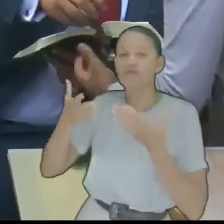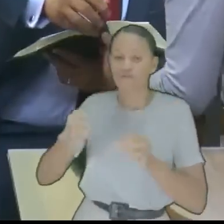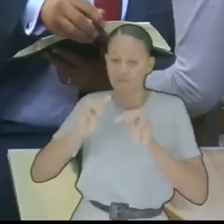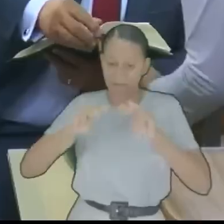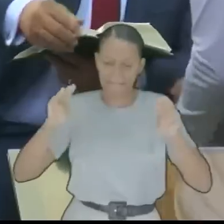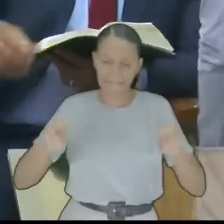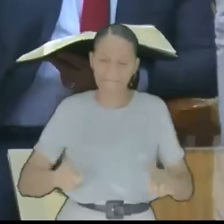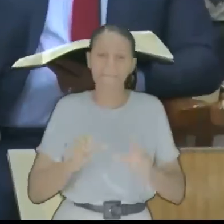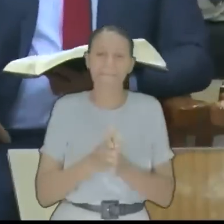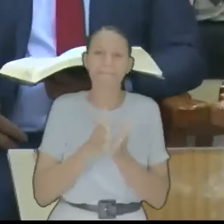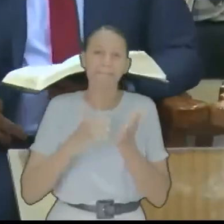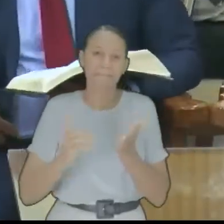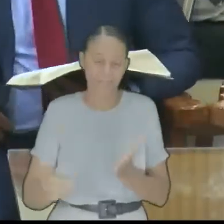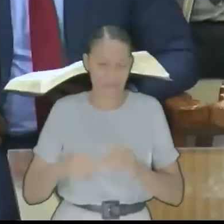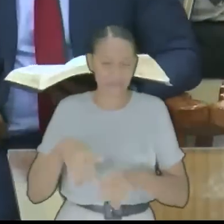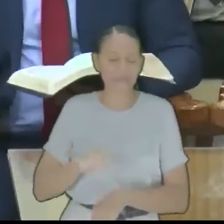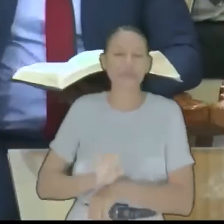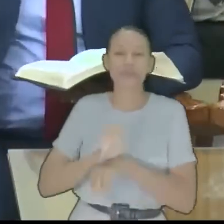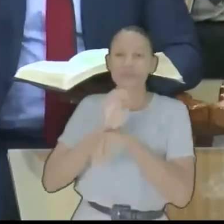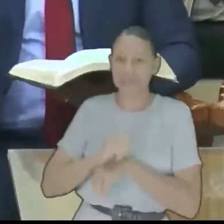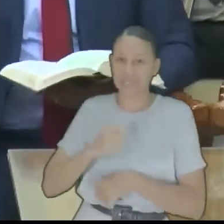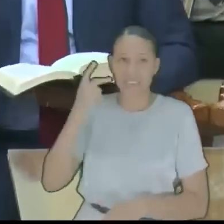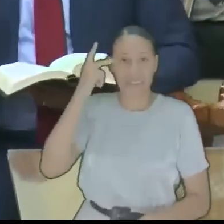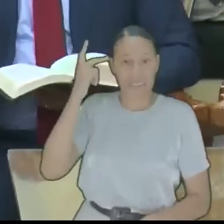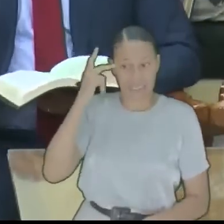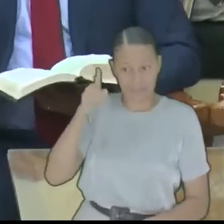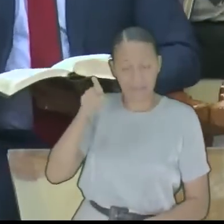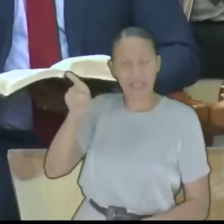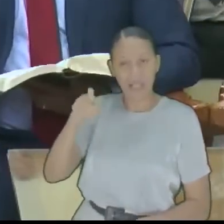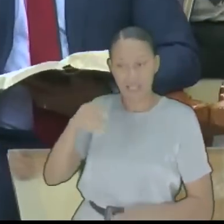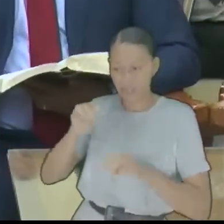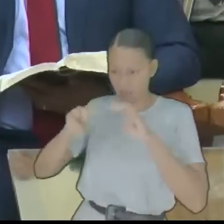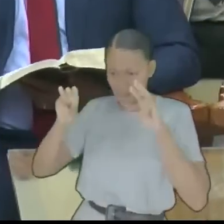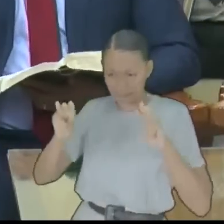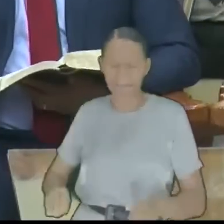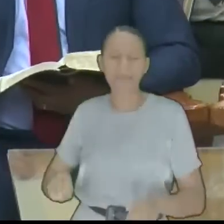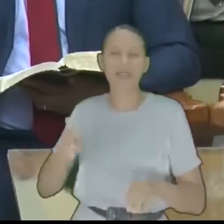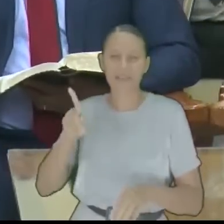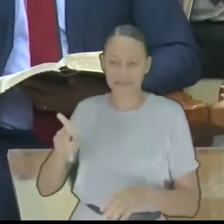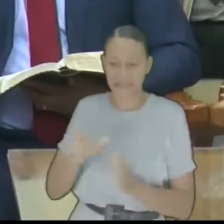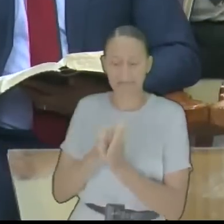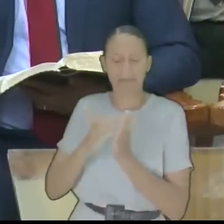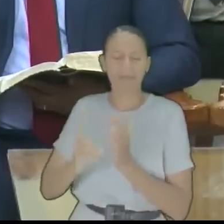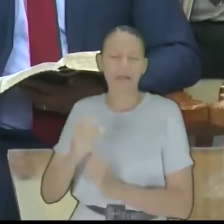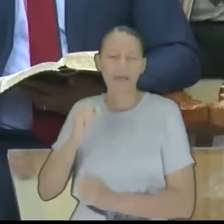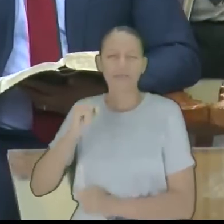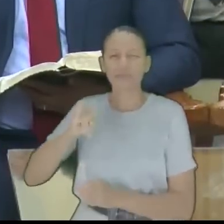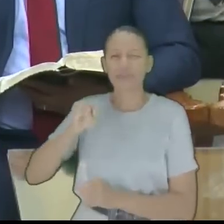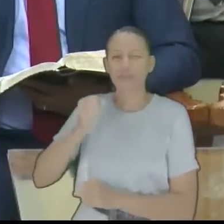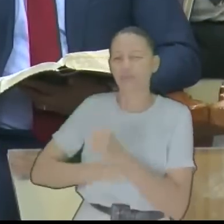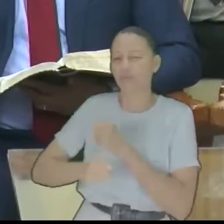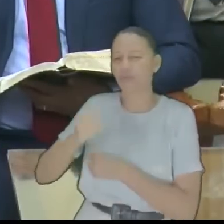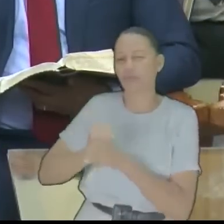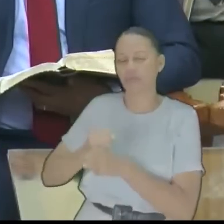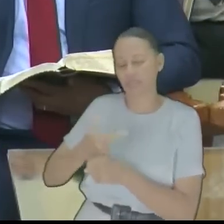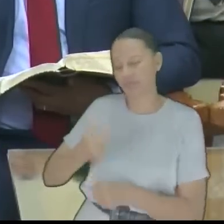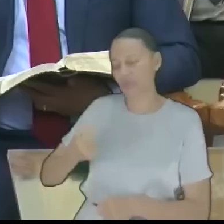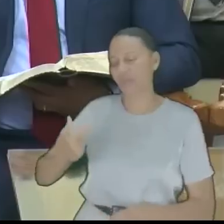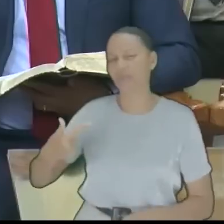Bíblico, no estado de São Paulo. E ali no Museu Bíblico, em janeiro do ano passado, eu vi a